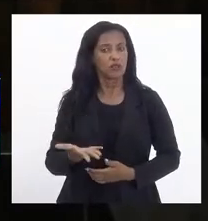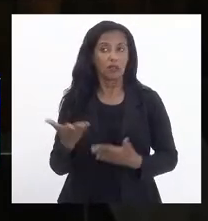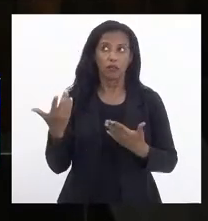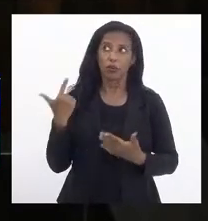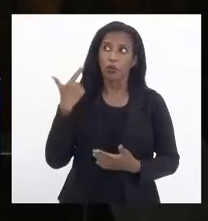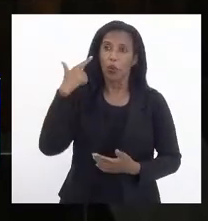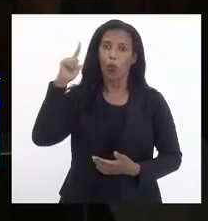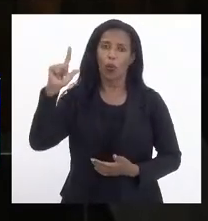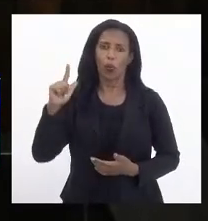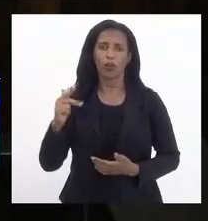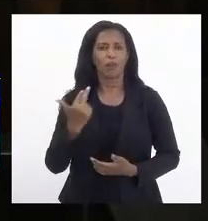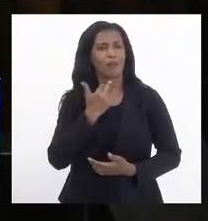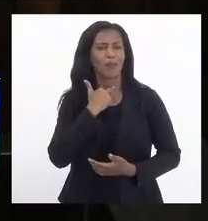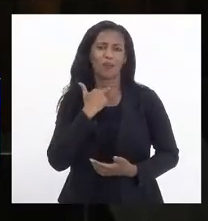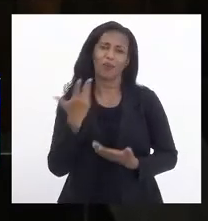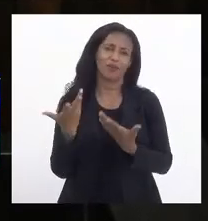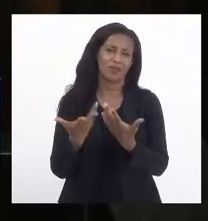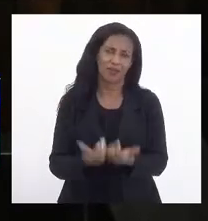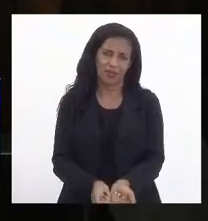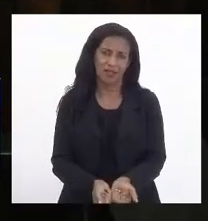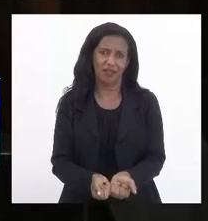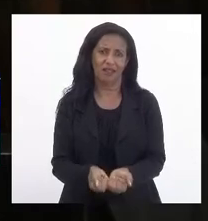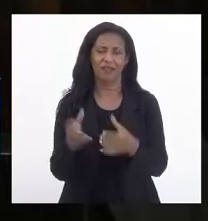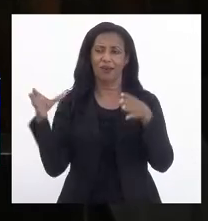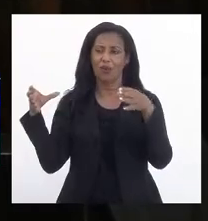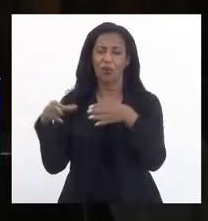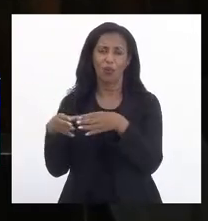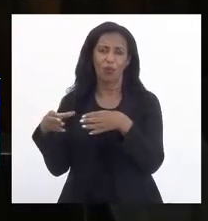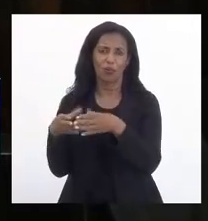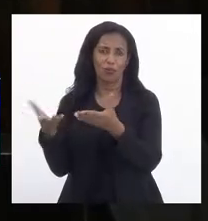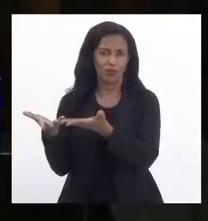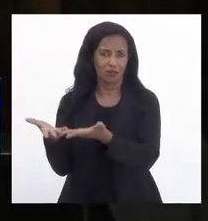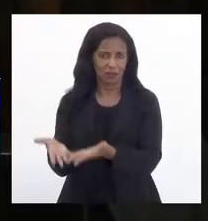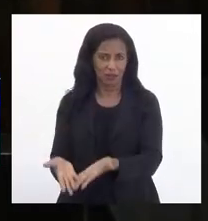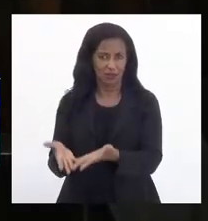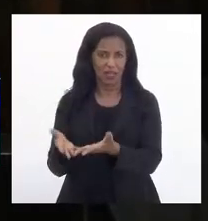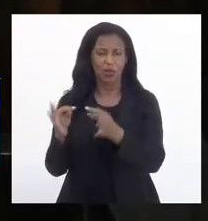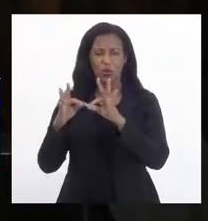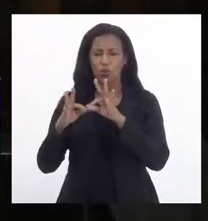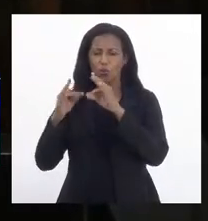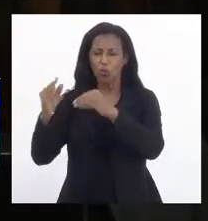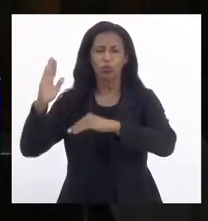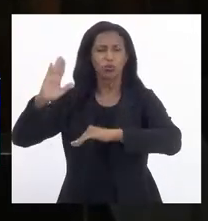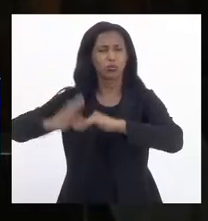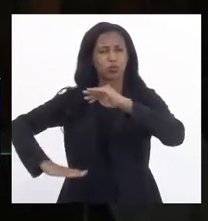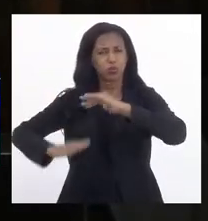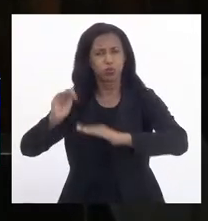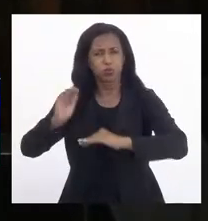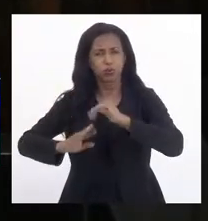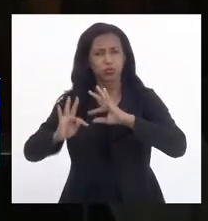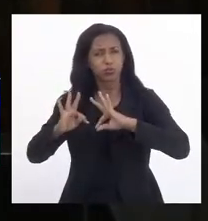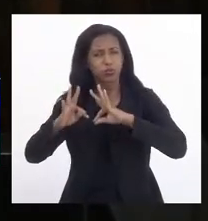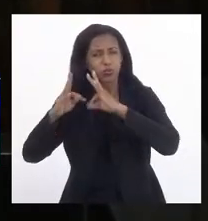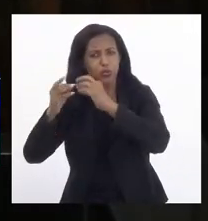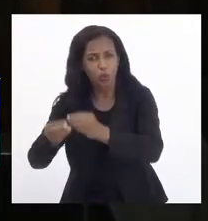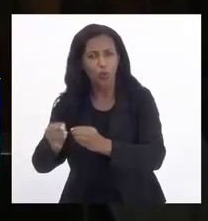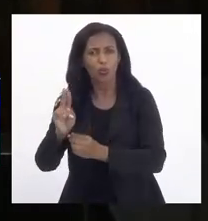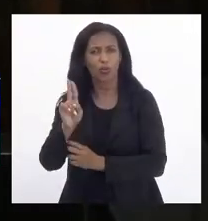outra, mas não posso permitir que as comunidades universitárias, todo o corpo docente, todo o corpo técnico da